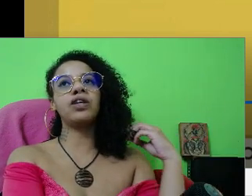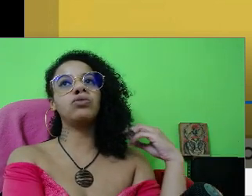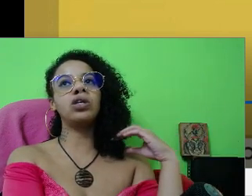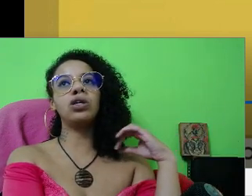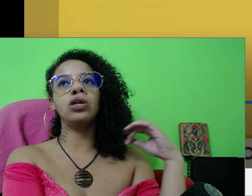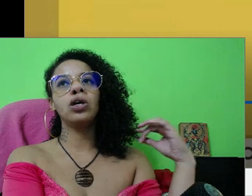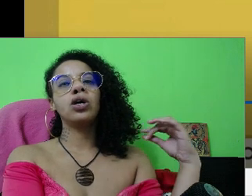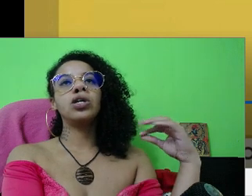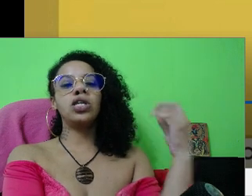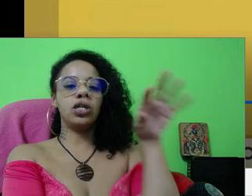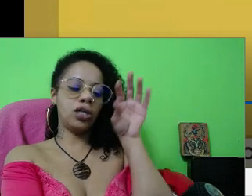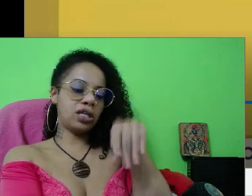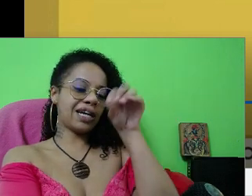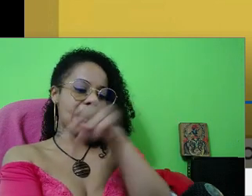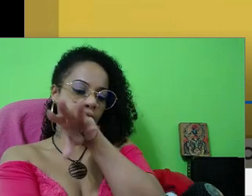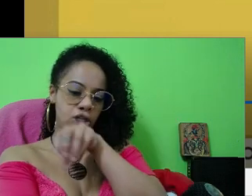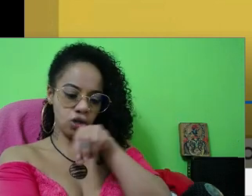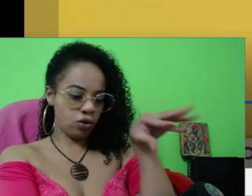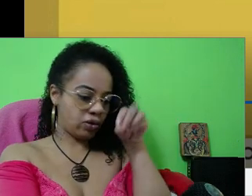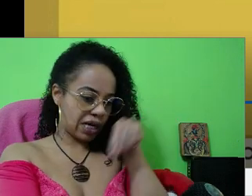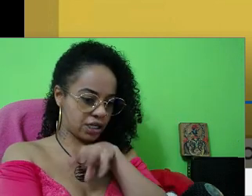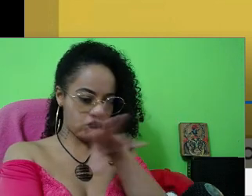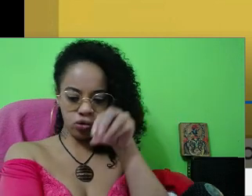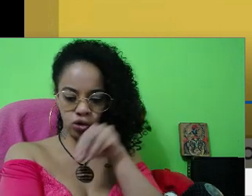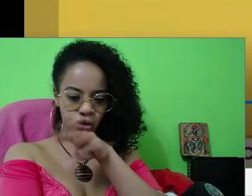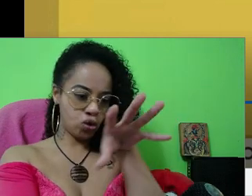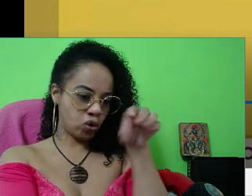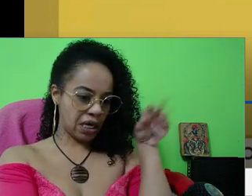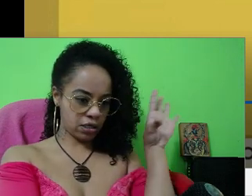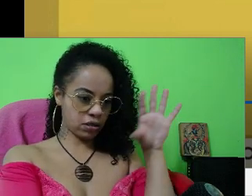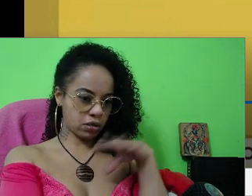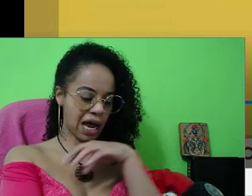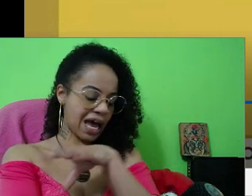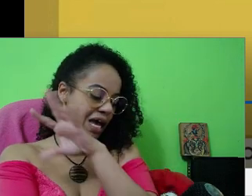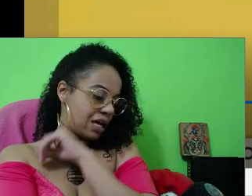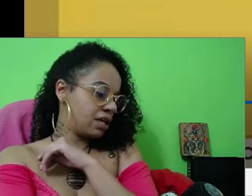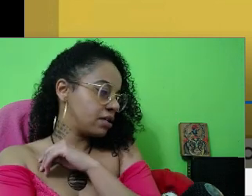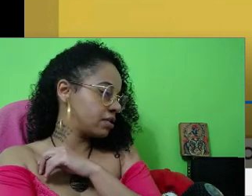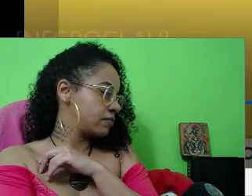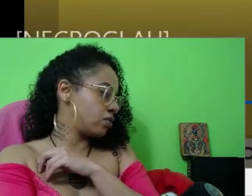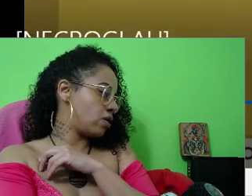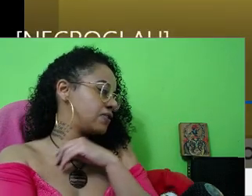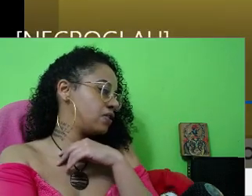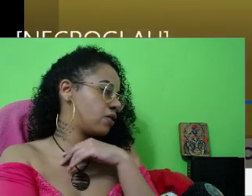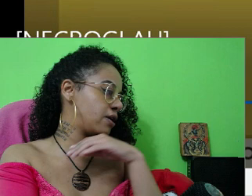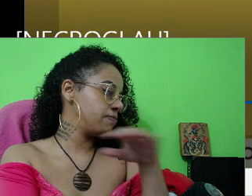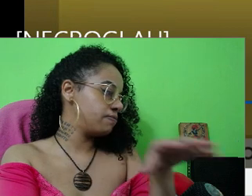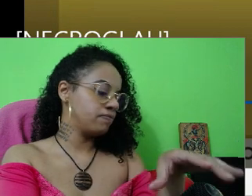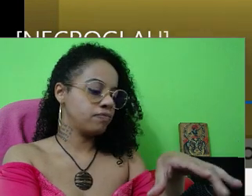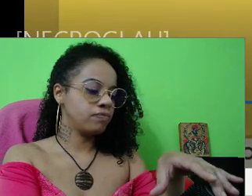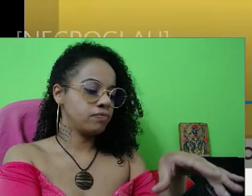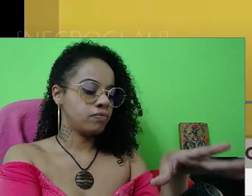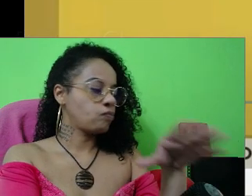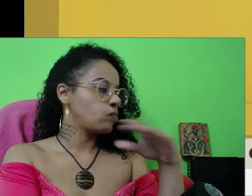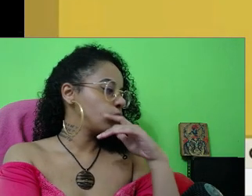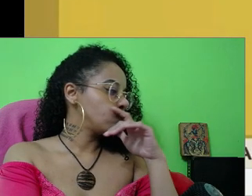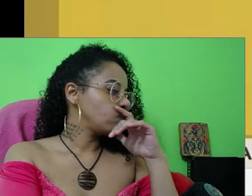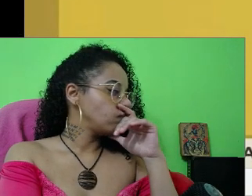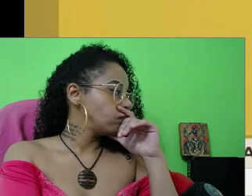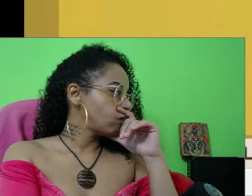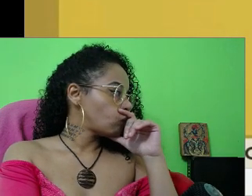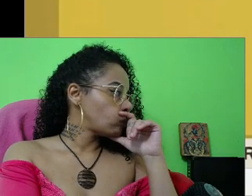feito de carne de ouro lá que já usou Nossa Senhora